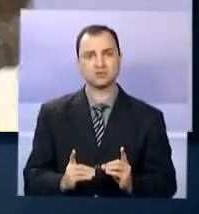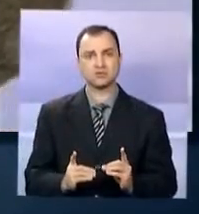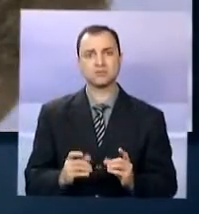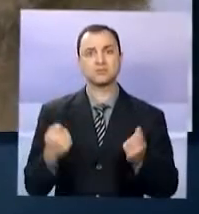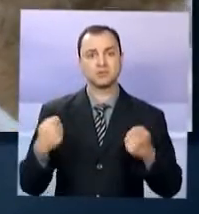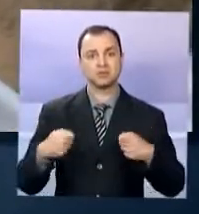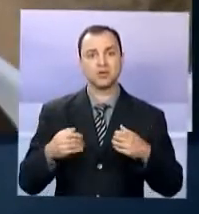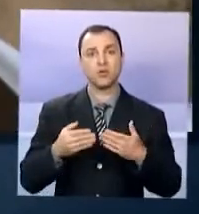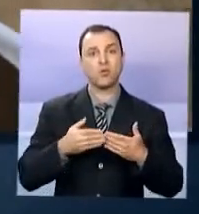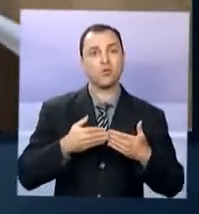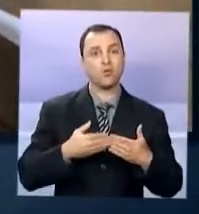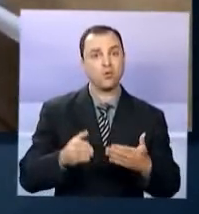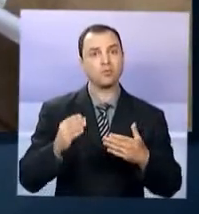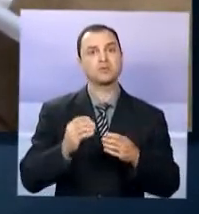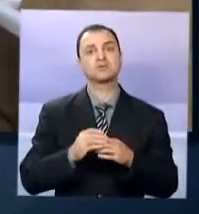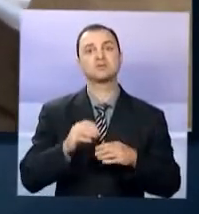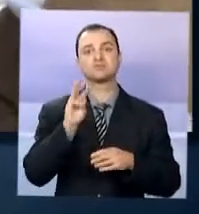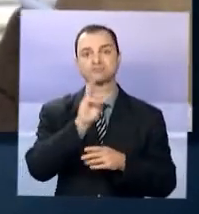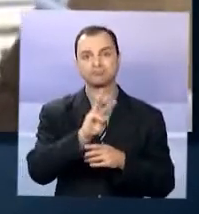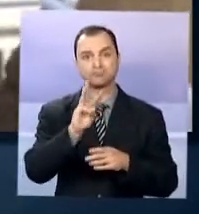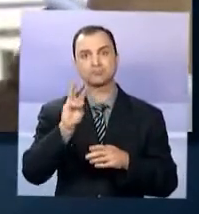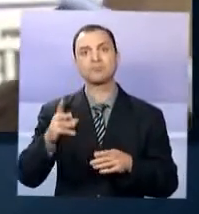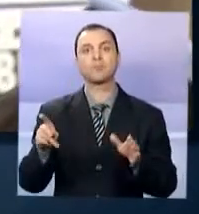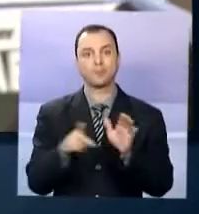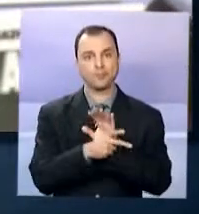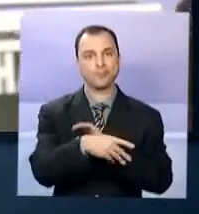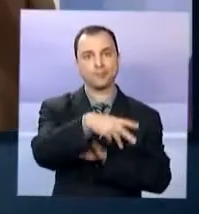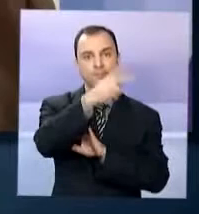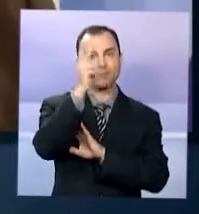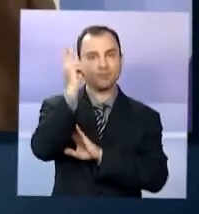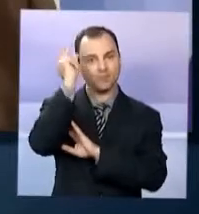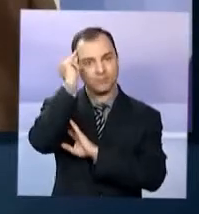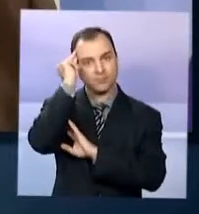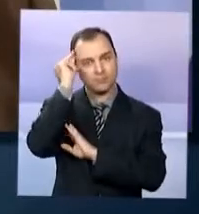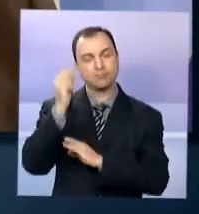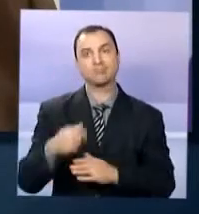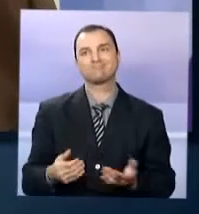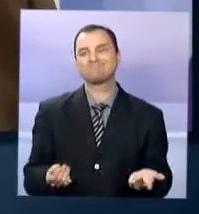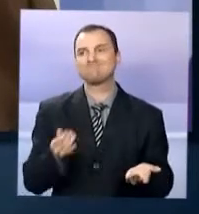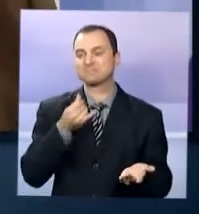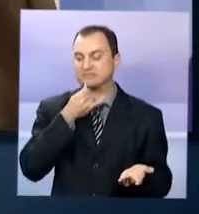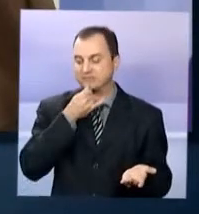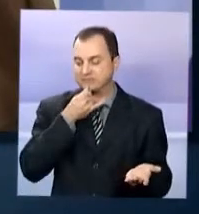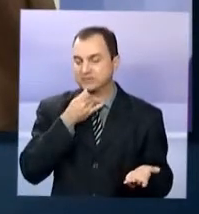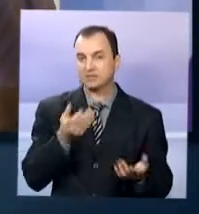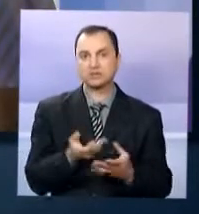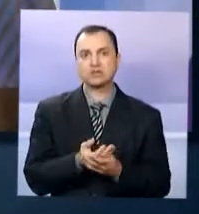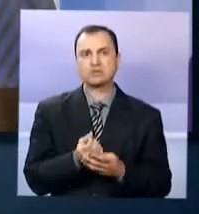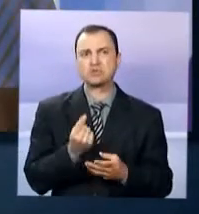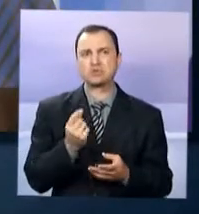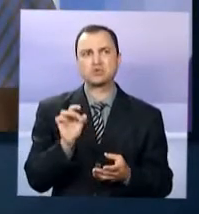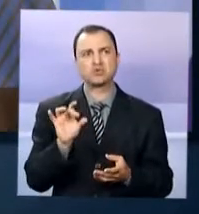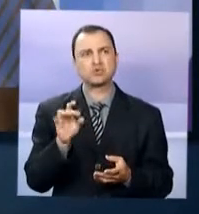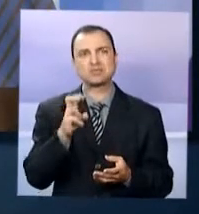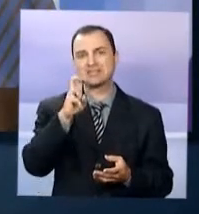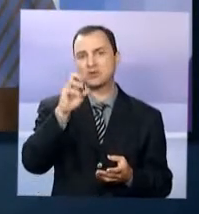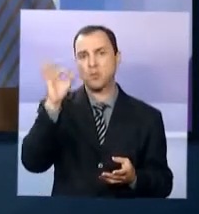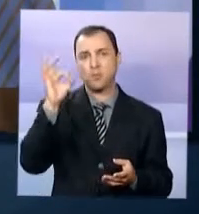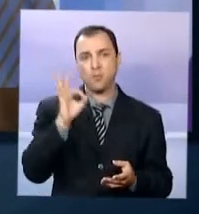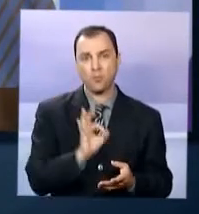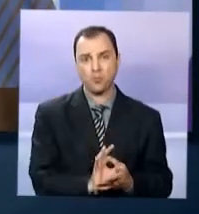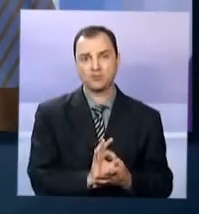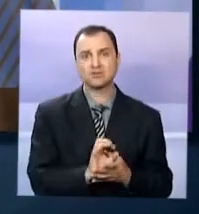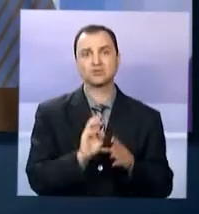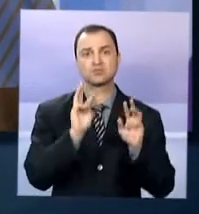devem começar pelos sites das prefeituras hoje em dia infelizmente apenas cinco porcento